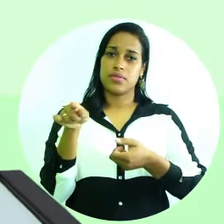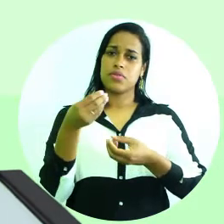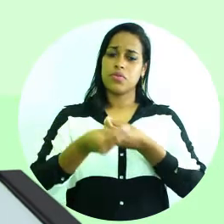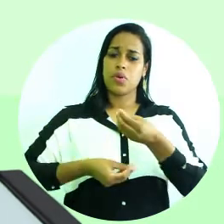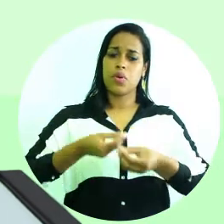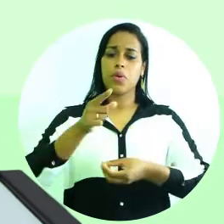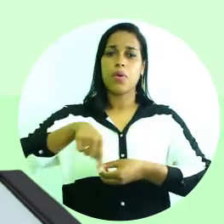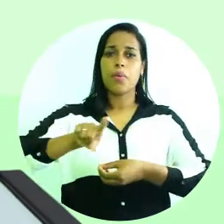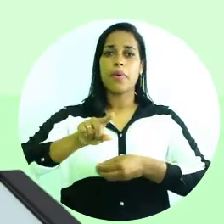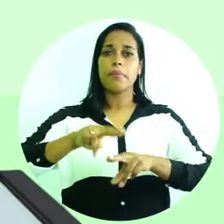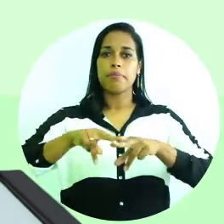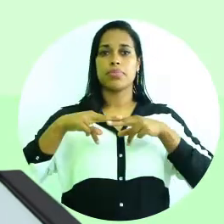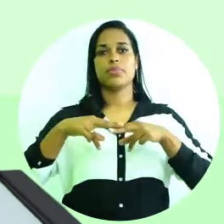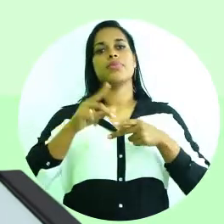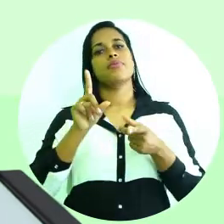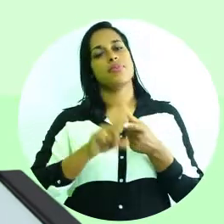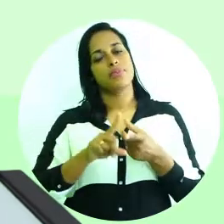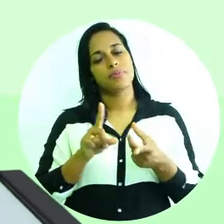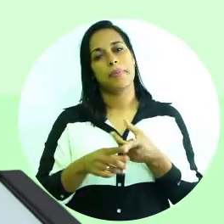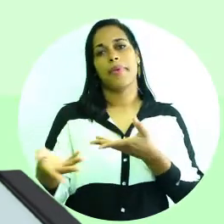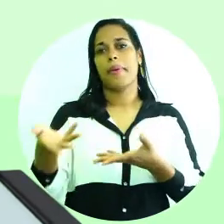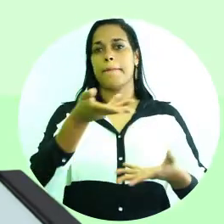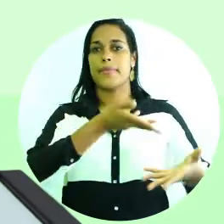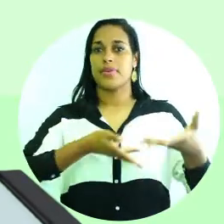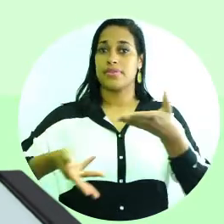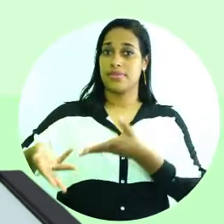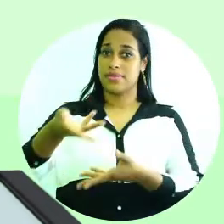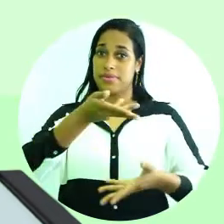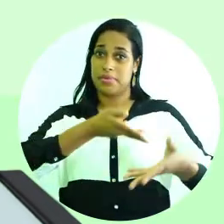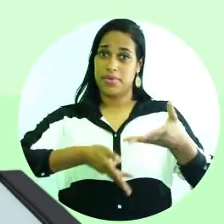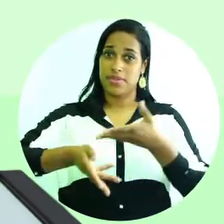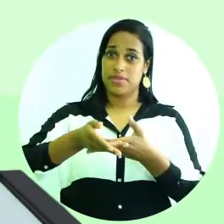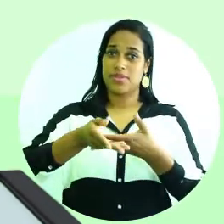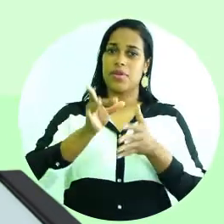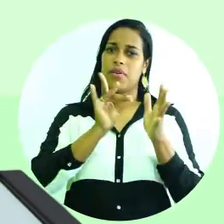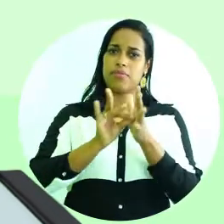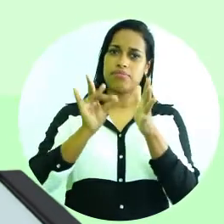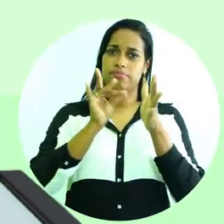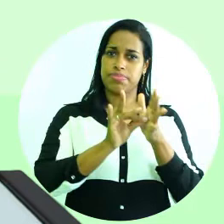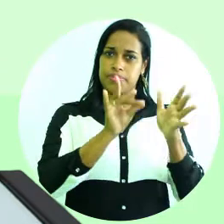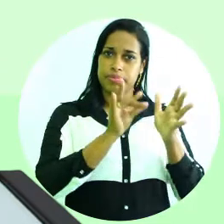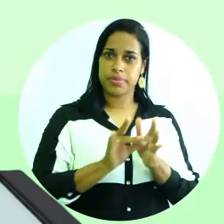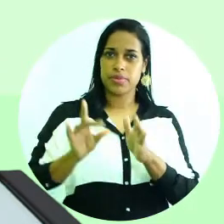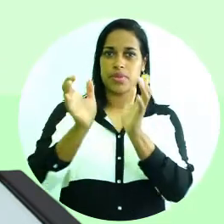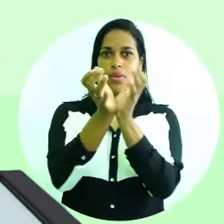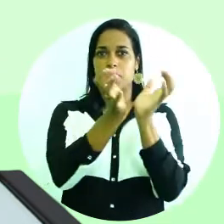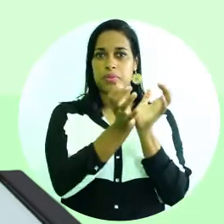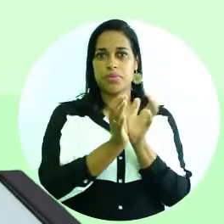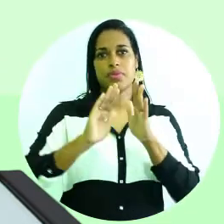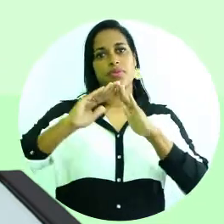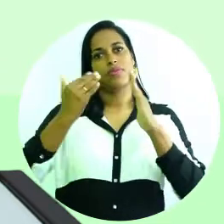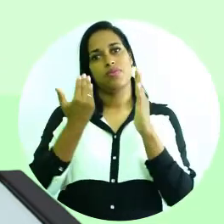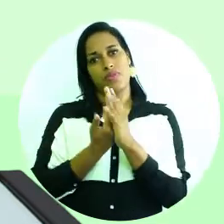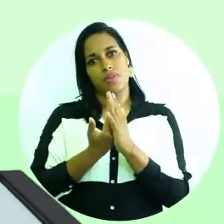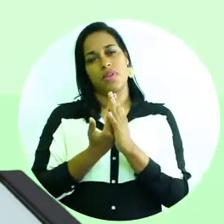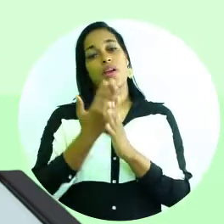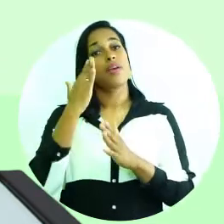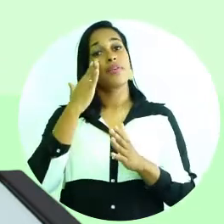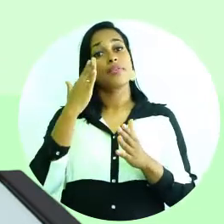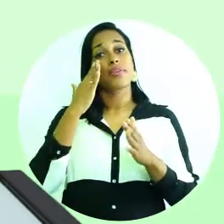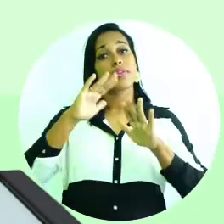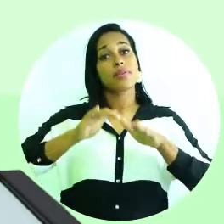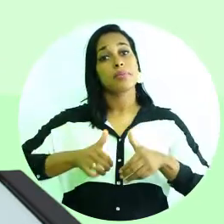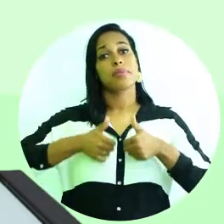vocês, como se dá a motivação e a participação ativa da comunidade